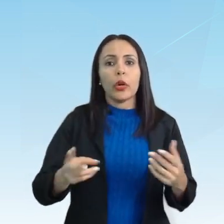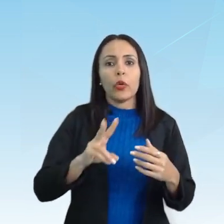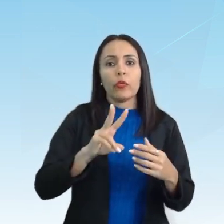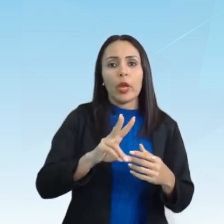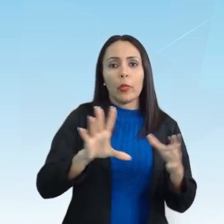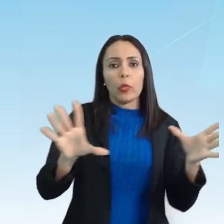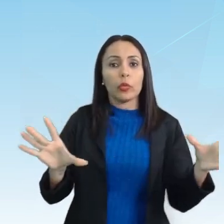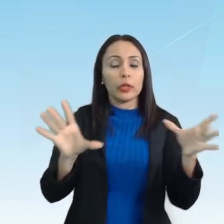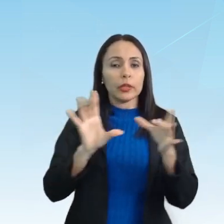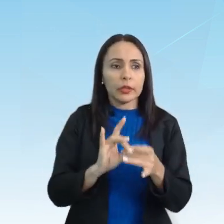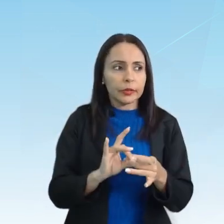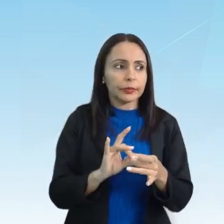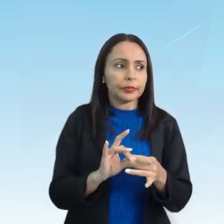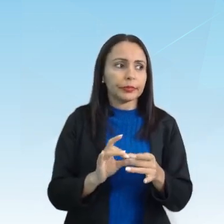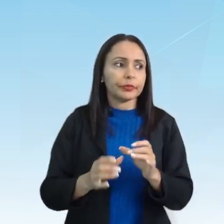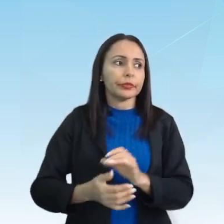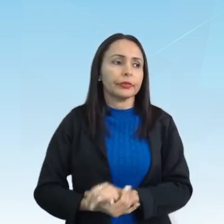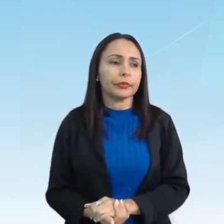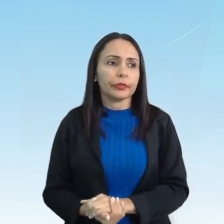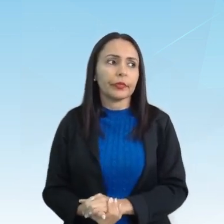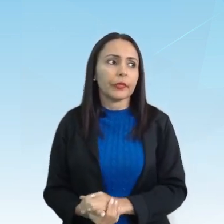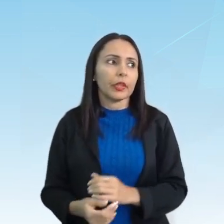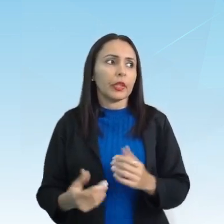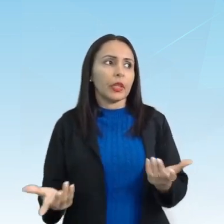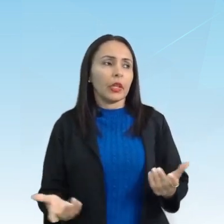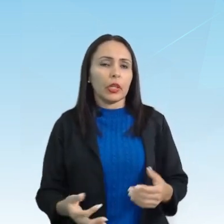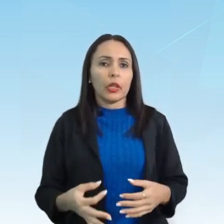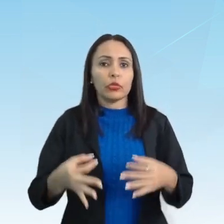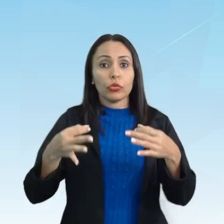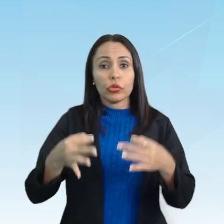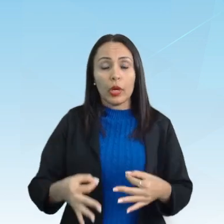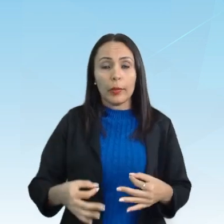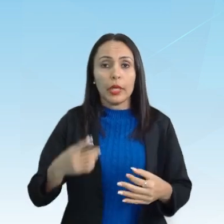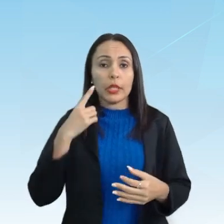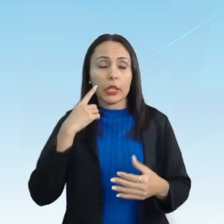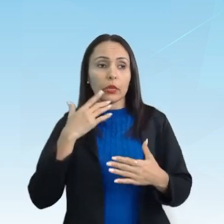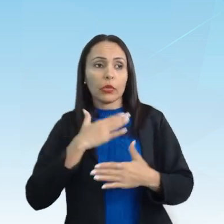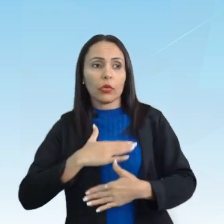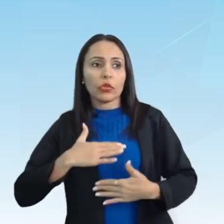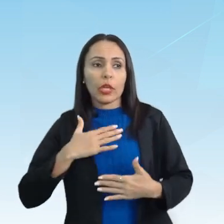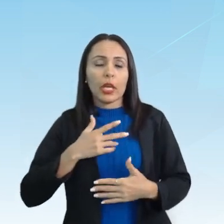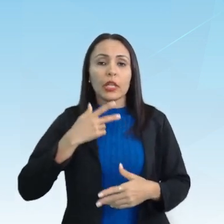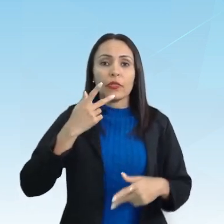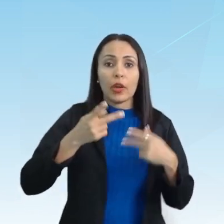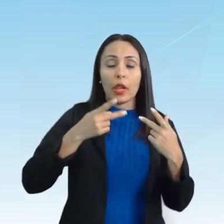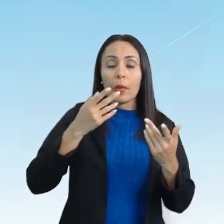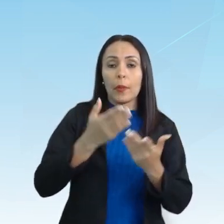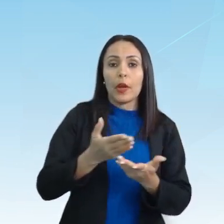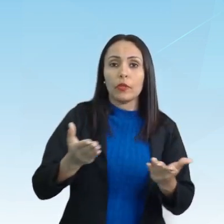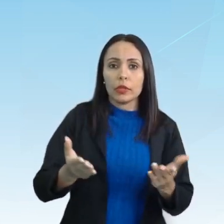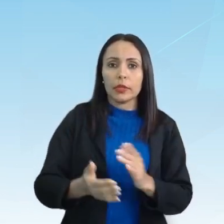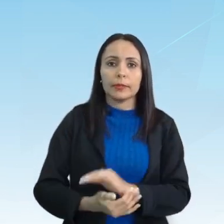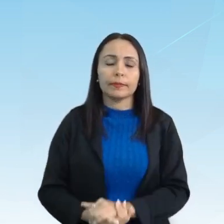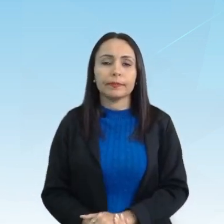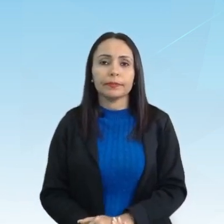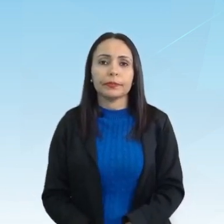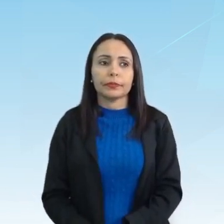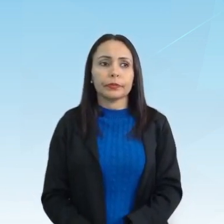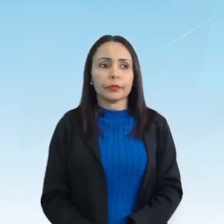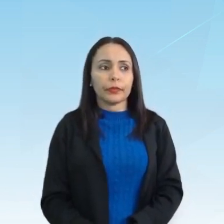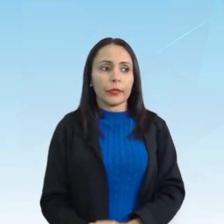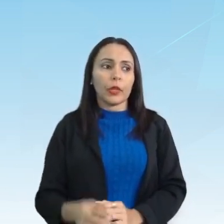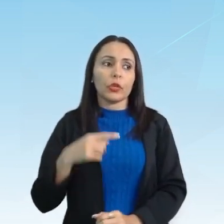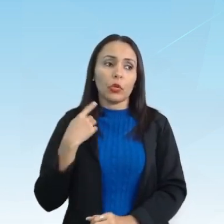certo? Então, aqui é justamente essa questão que eu gostaria de dizer a vocês. Vamos ver aqui. Nós